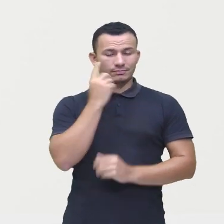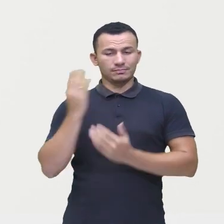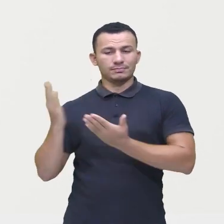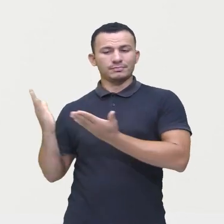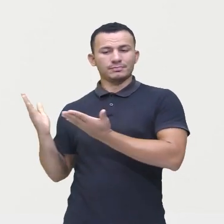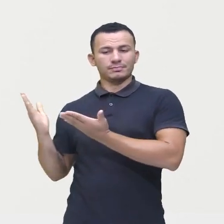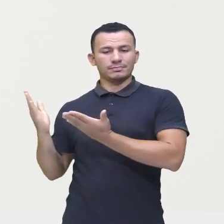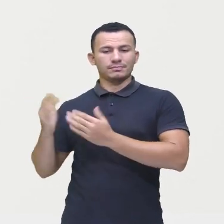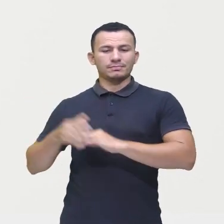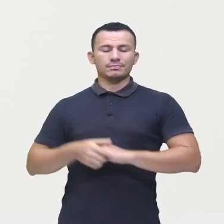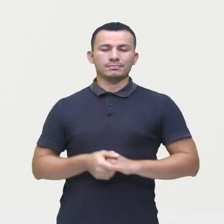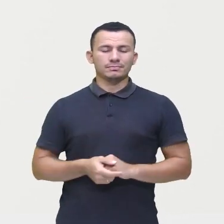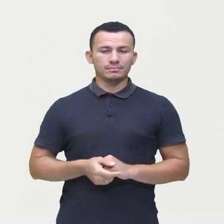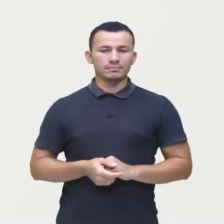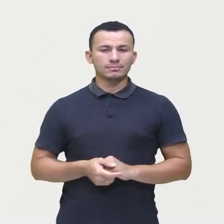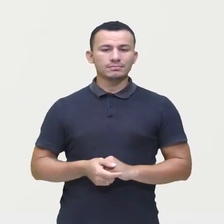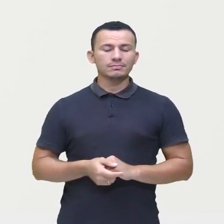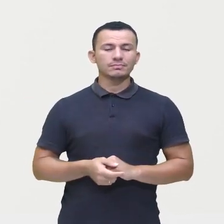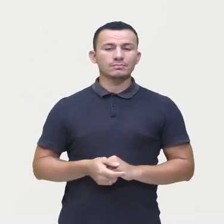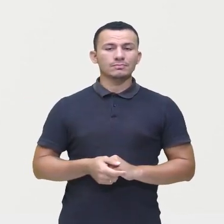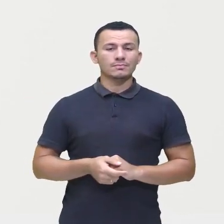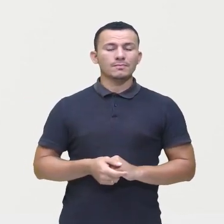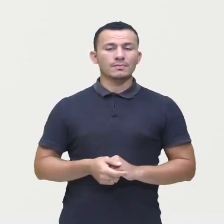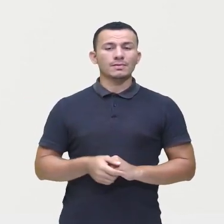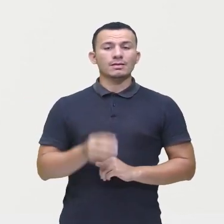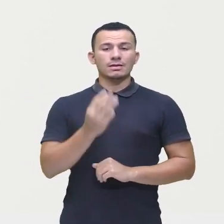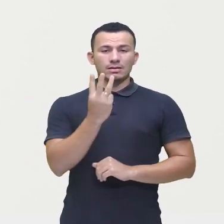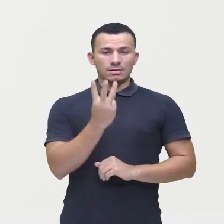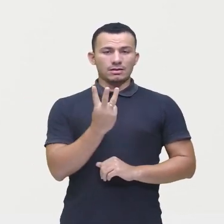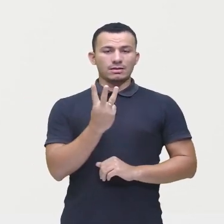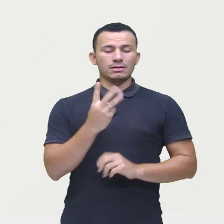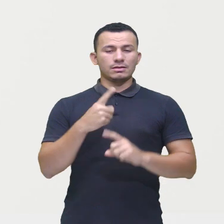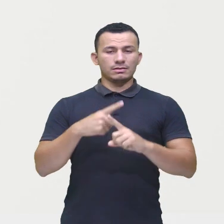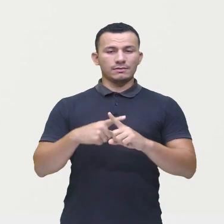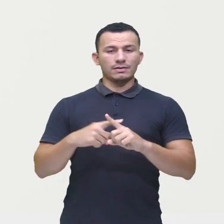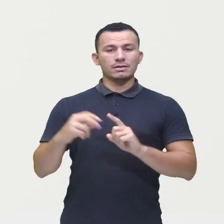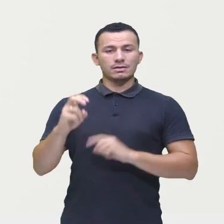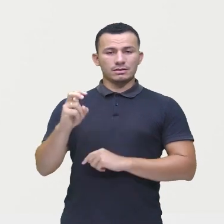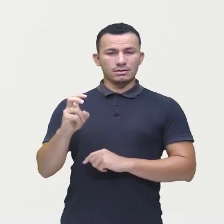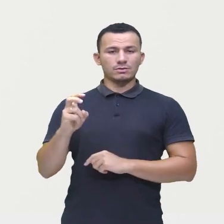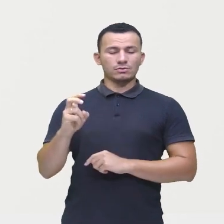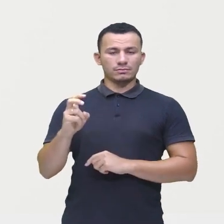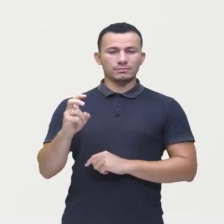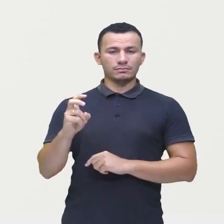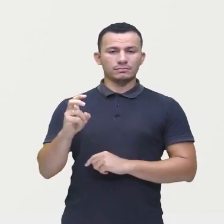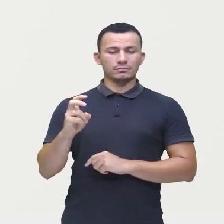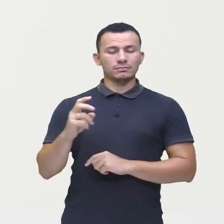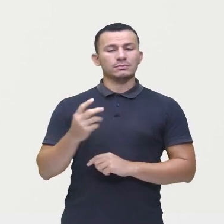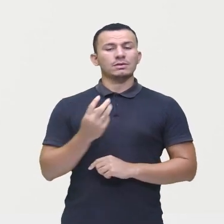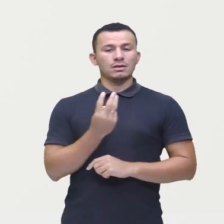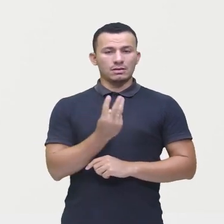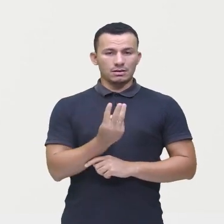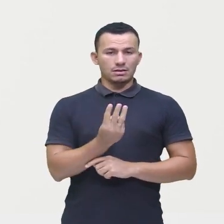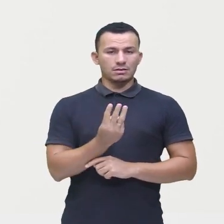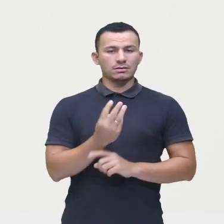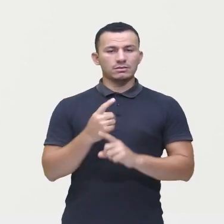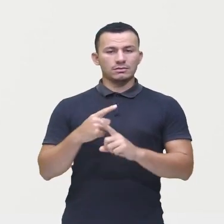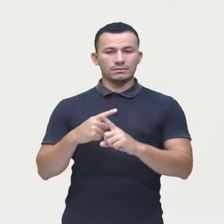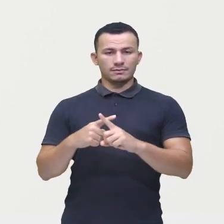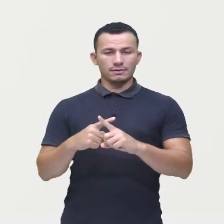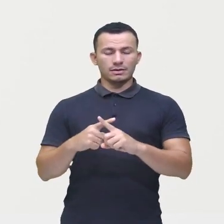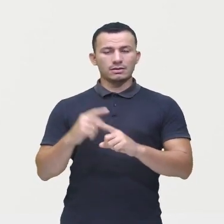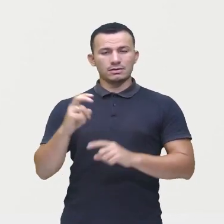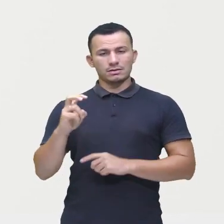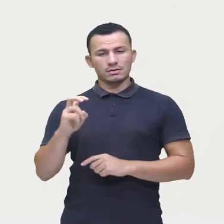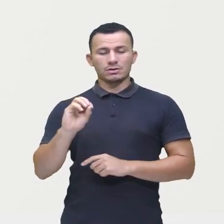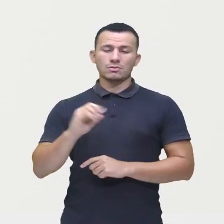Tá bom? Vamos agora ao próximo. 3 vezes 5. Então, vamos multiplicar aí. 3 vezes 5 ou 5